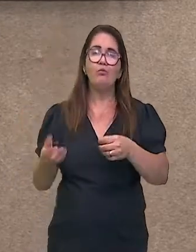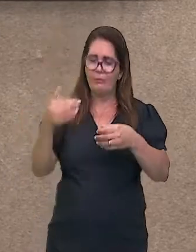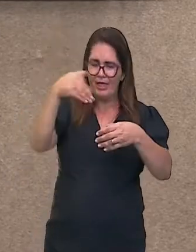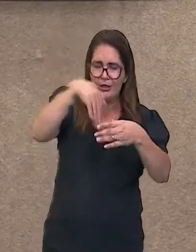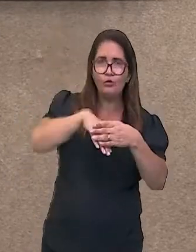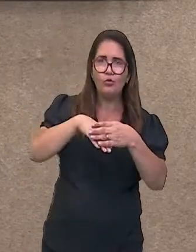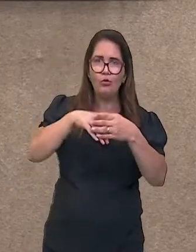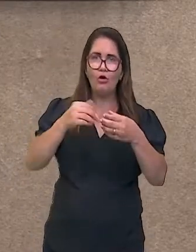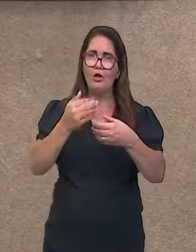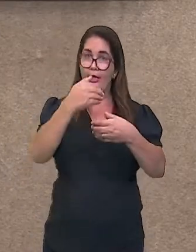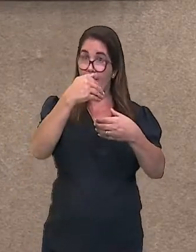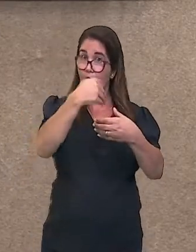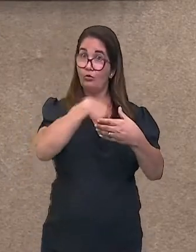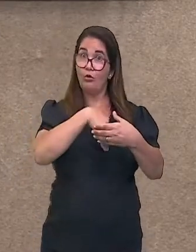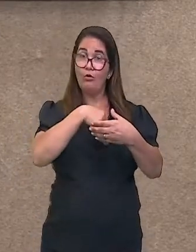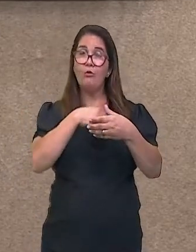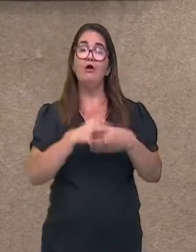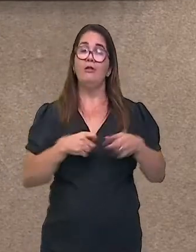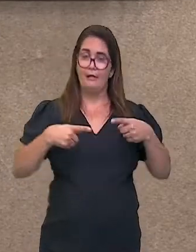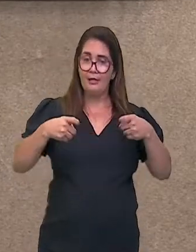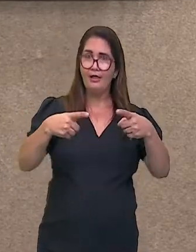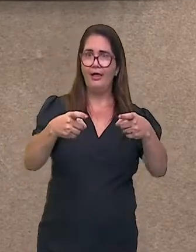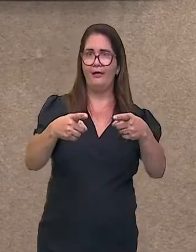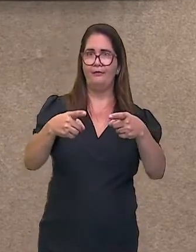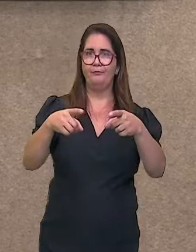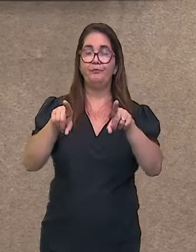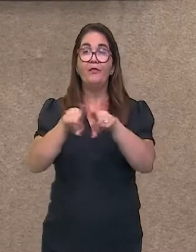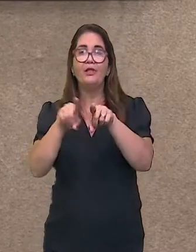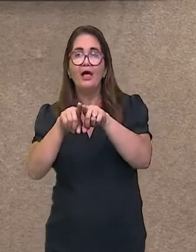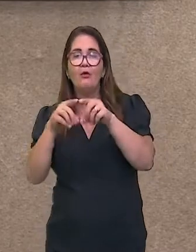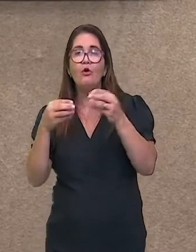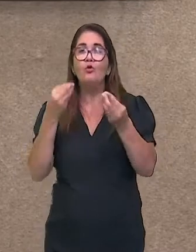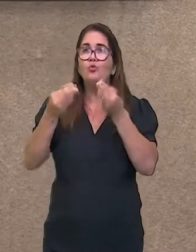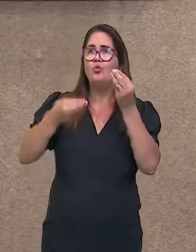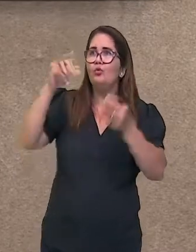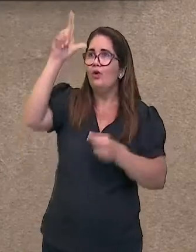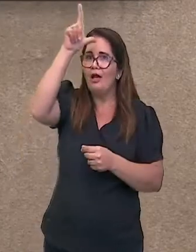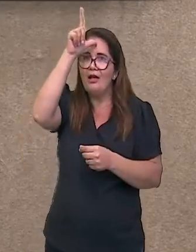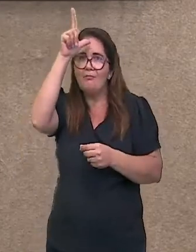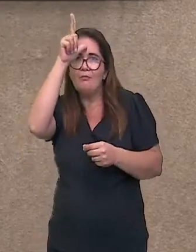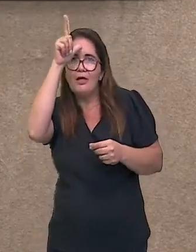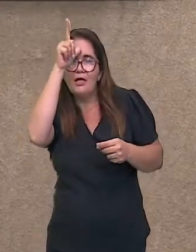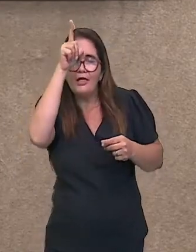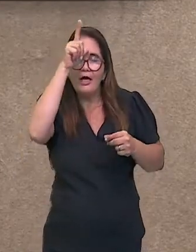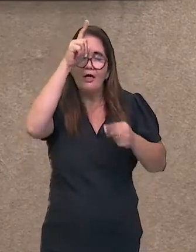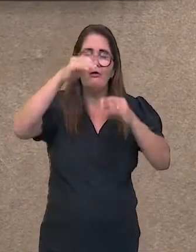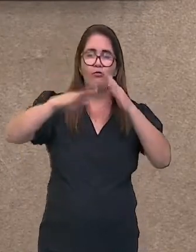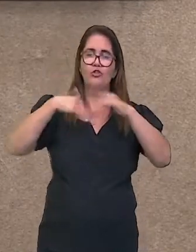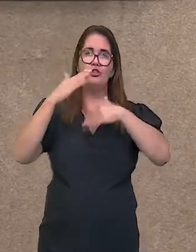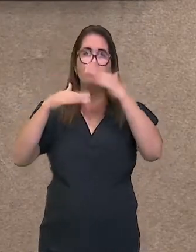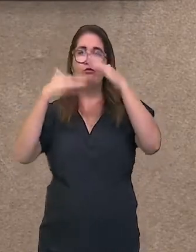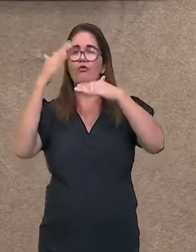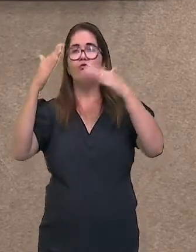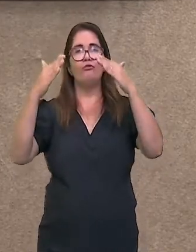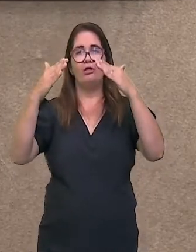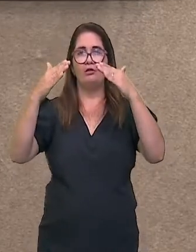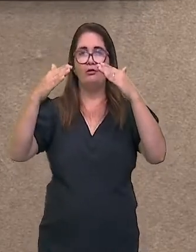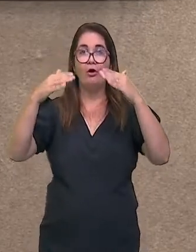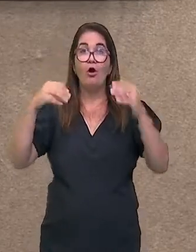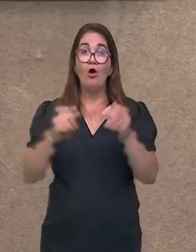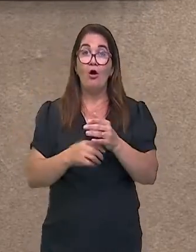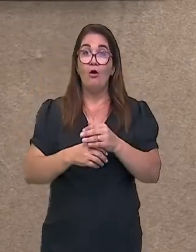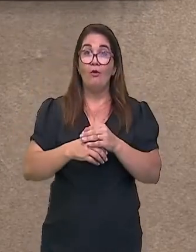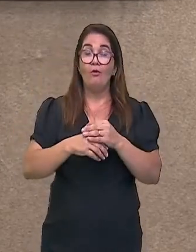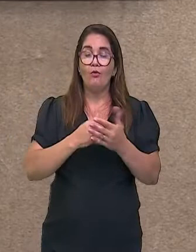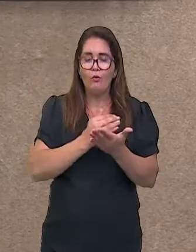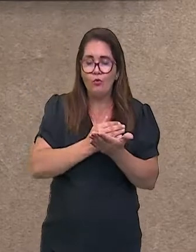Unido declarou guerra à Alemanha. E isso era o começo da Primeira Guerra Mundial.